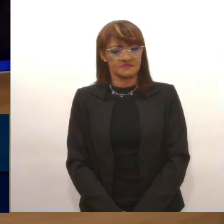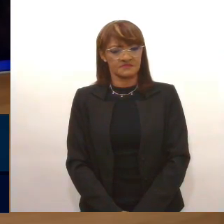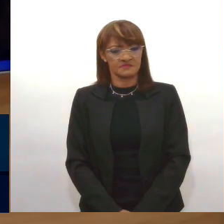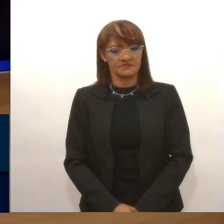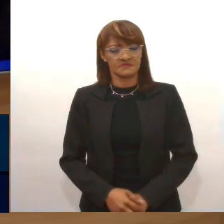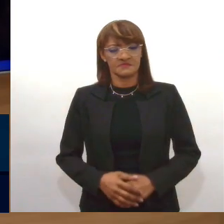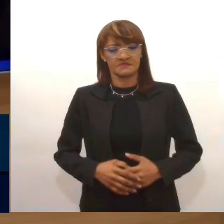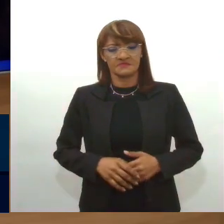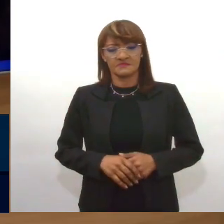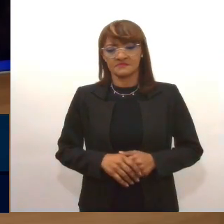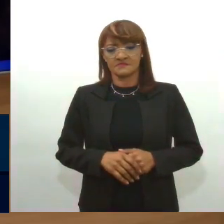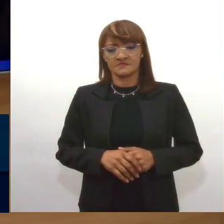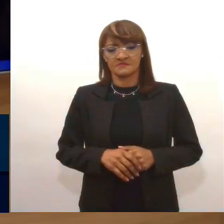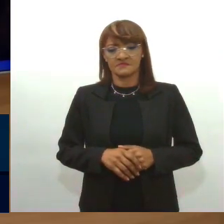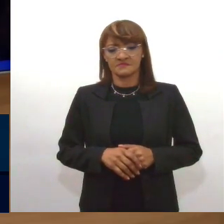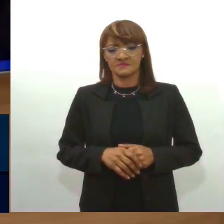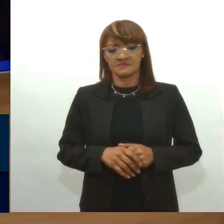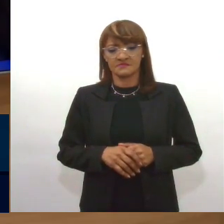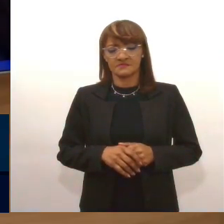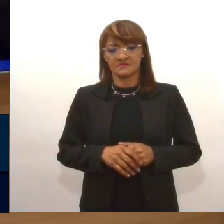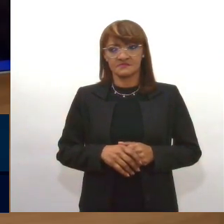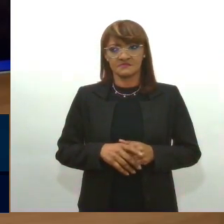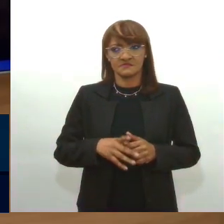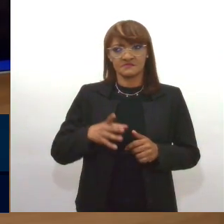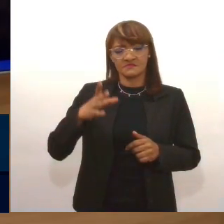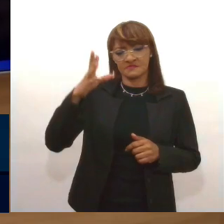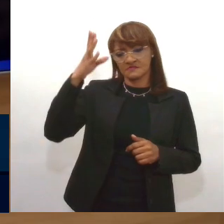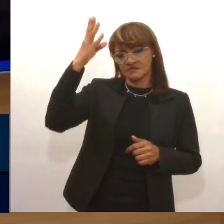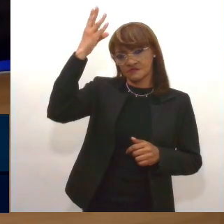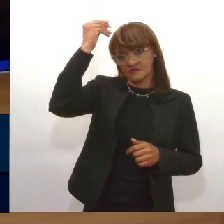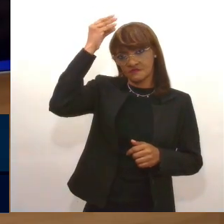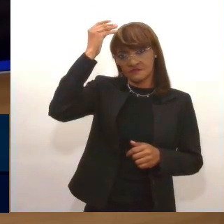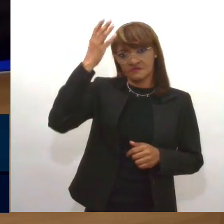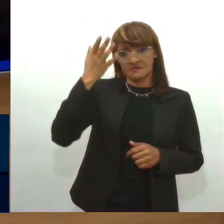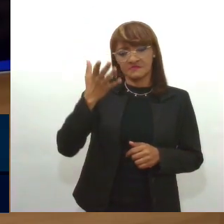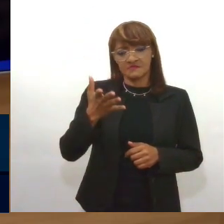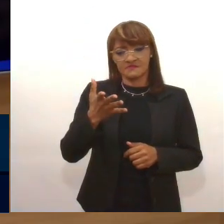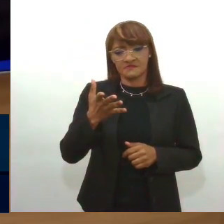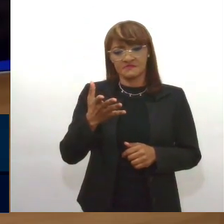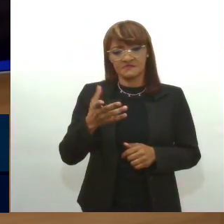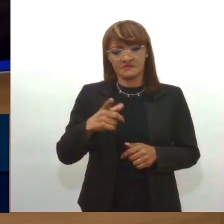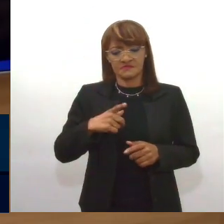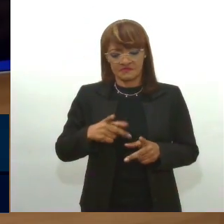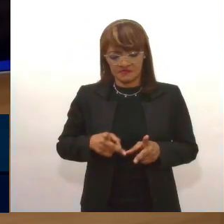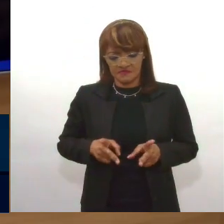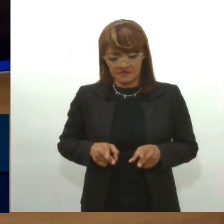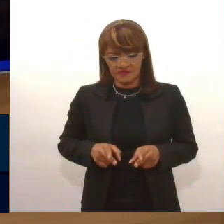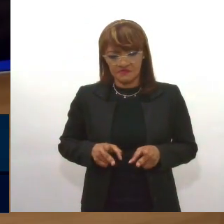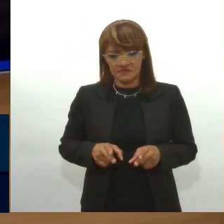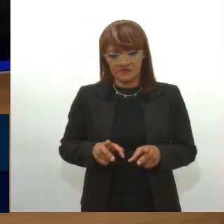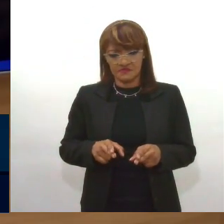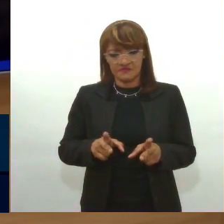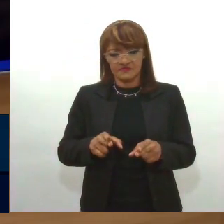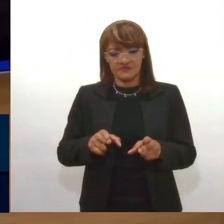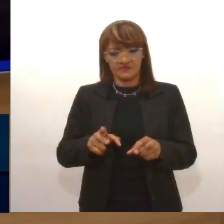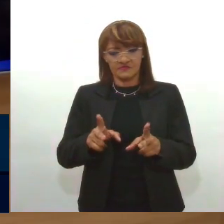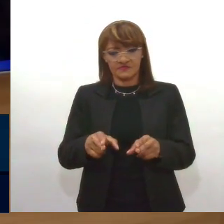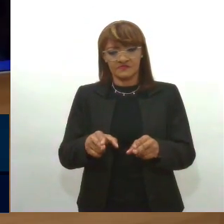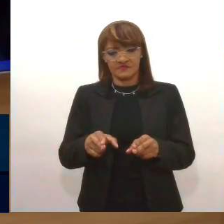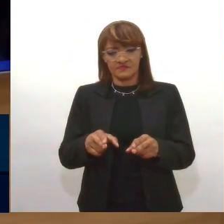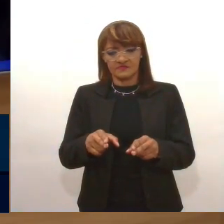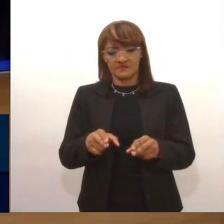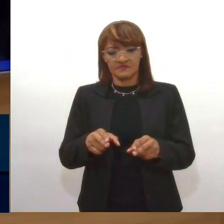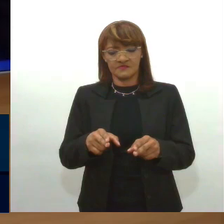e teve uma mortalidade muito grande de caranguejo então quando o nosso rio estava se estabelecendo aí veio o